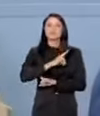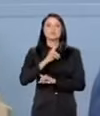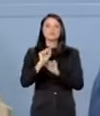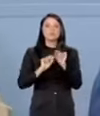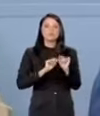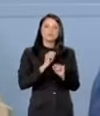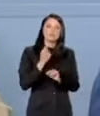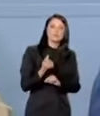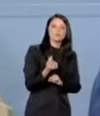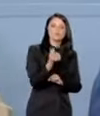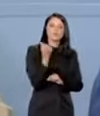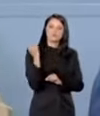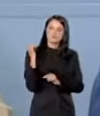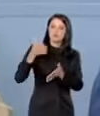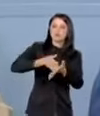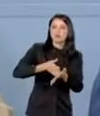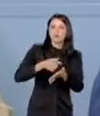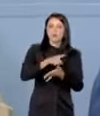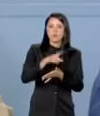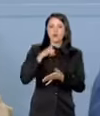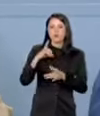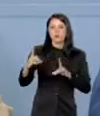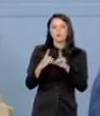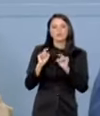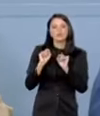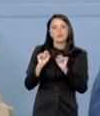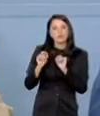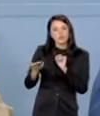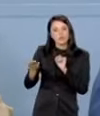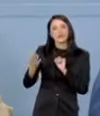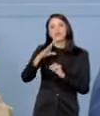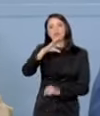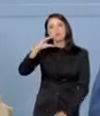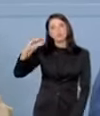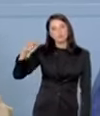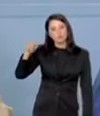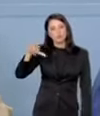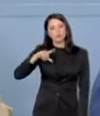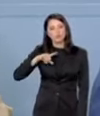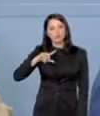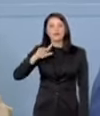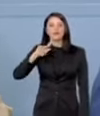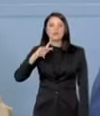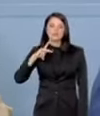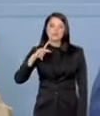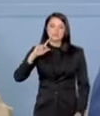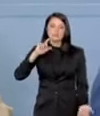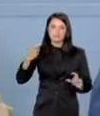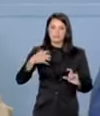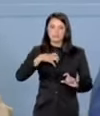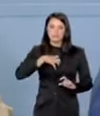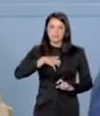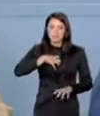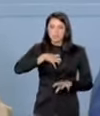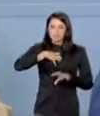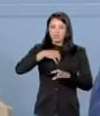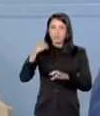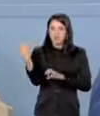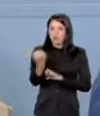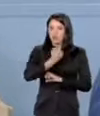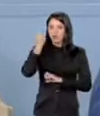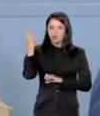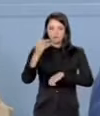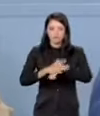R$ 9 milhões e R$ 800 mil, um recurso de custeio para o atendimento a adultos com síndrome respiratória aguda grave, ou seja, as